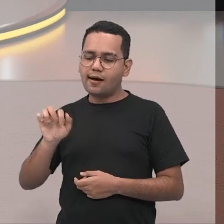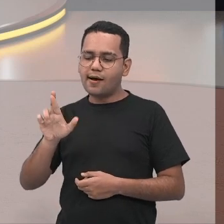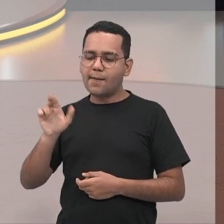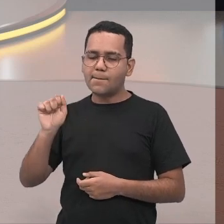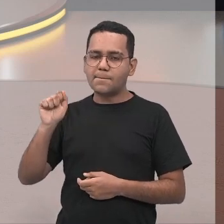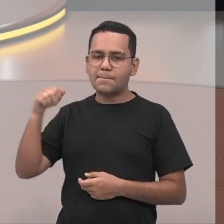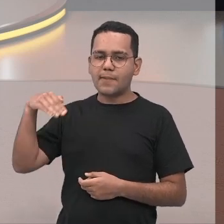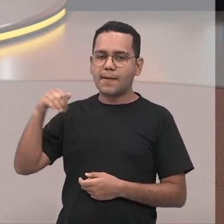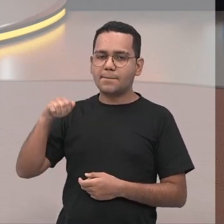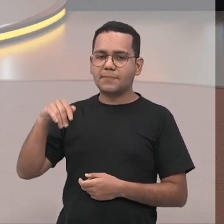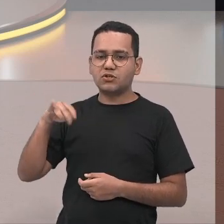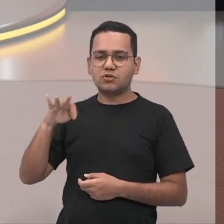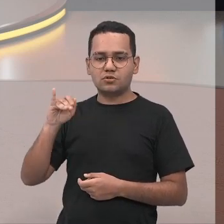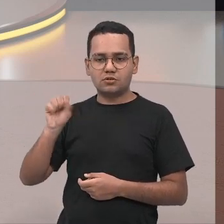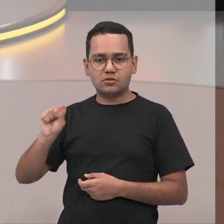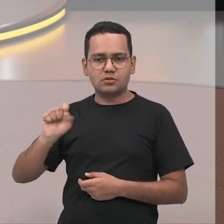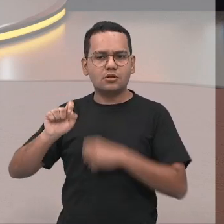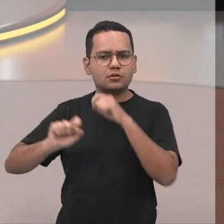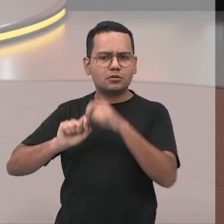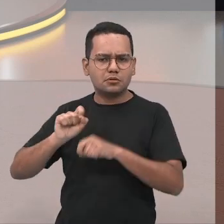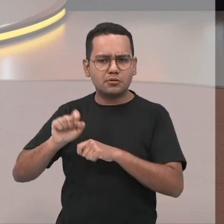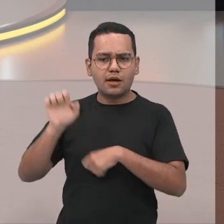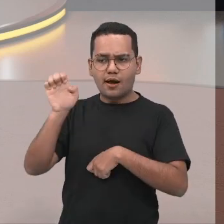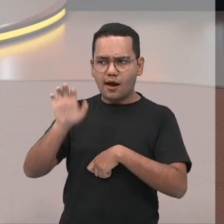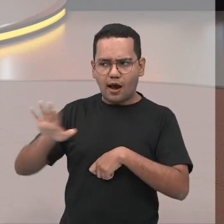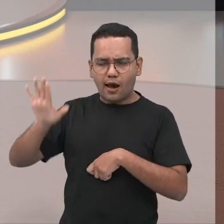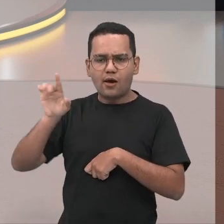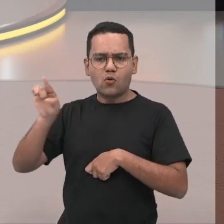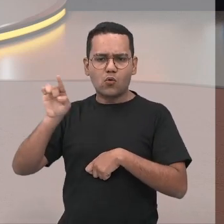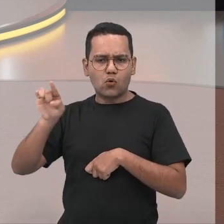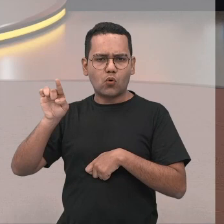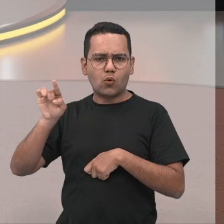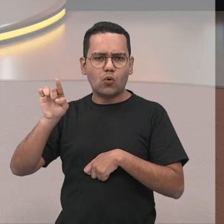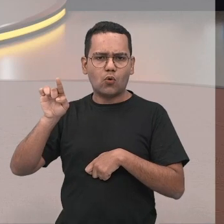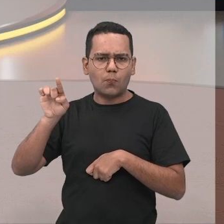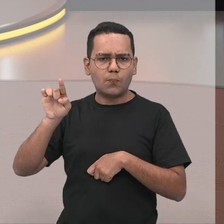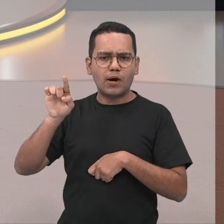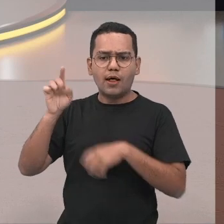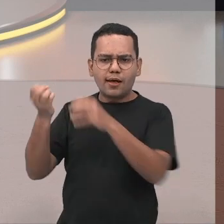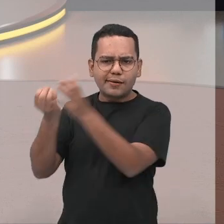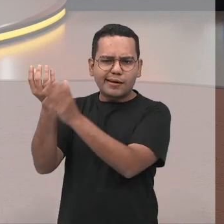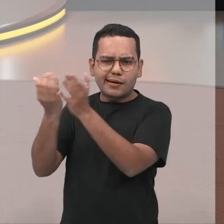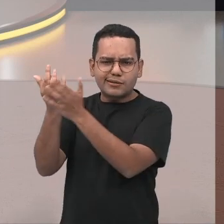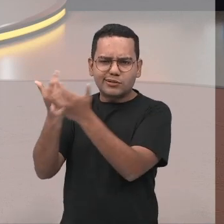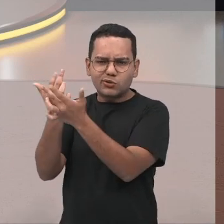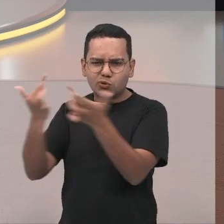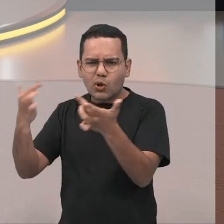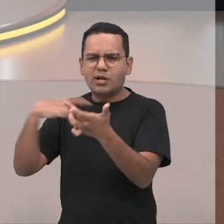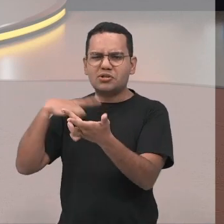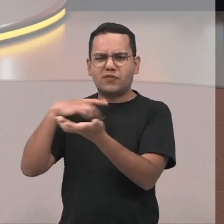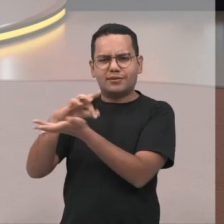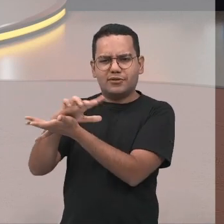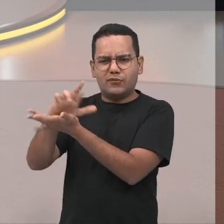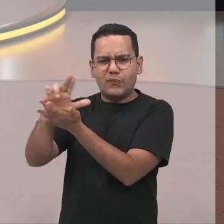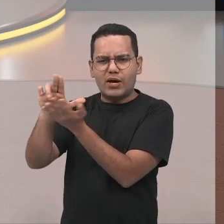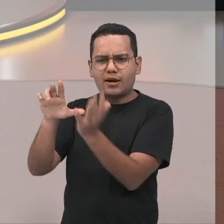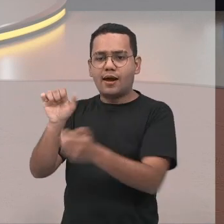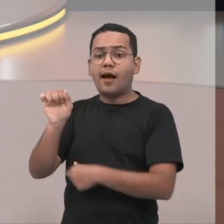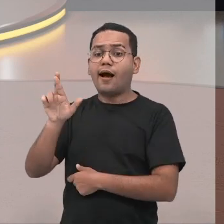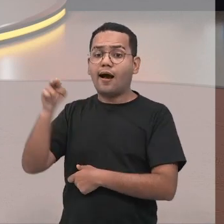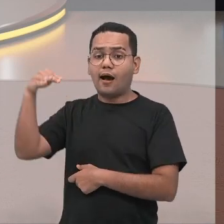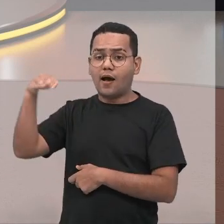a produção industrial da Europa a serviço da guerra, mais e mais armas foram criadas,